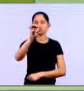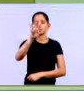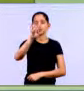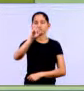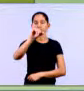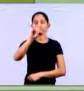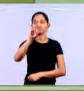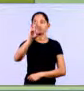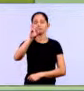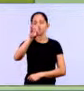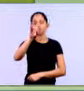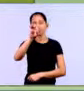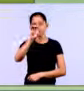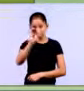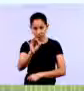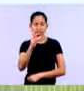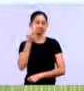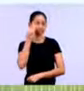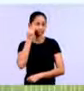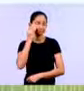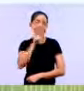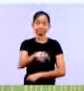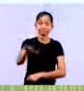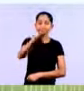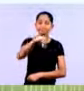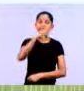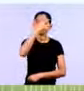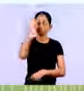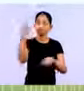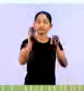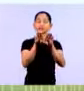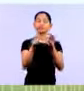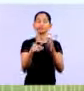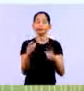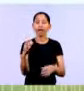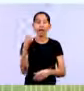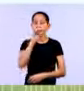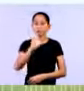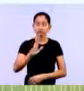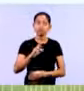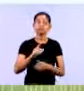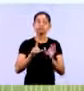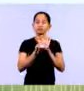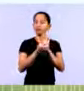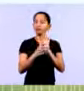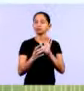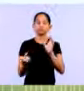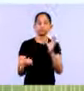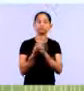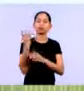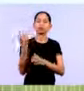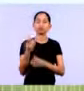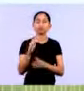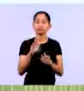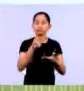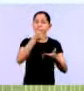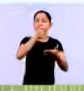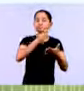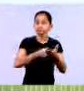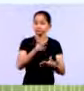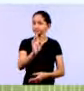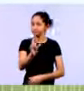nós, sujeito passivo, contribuinte, não devemos ser pegos de surpresa. Então, qualquer lei instituidora de